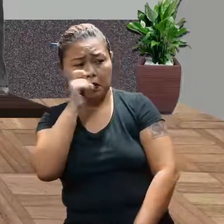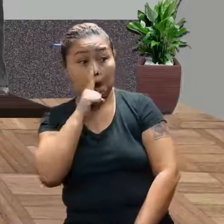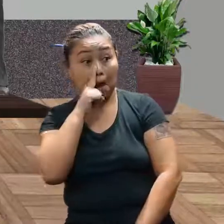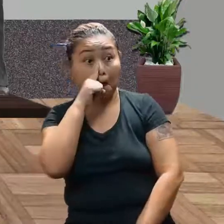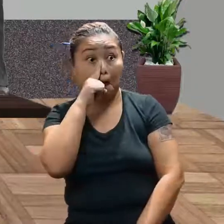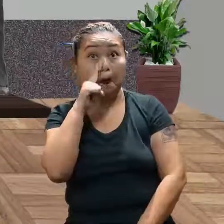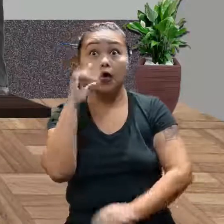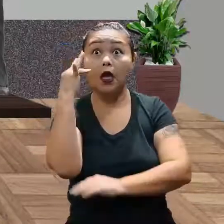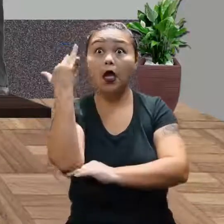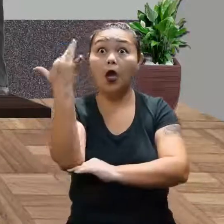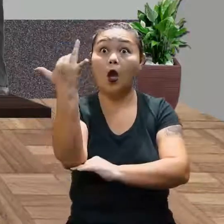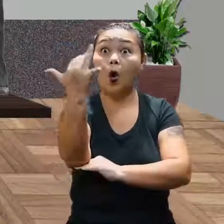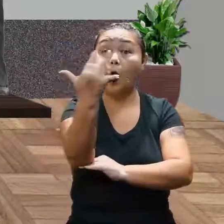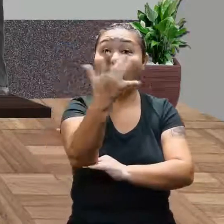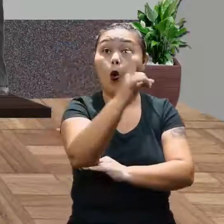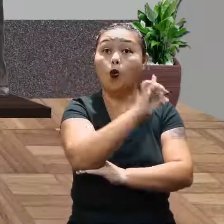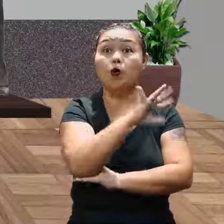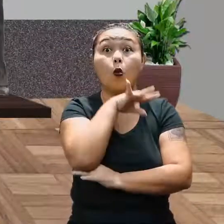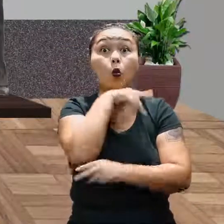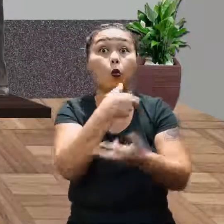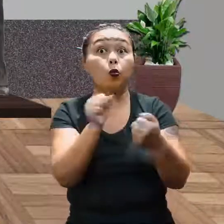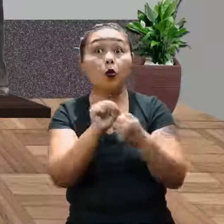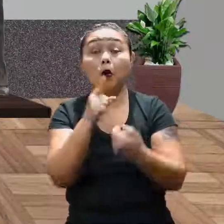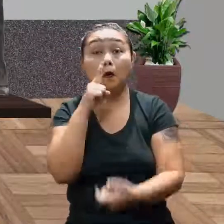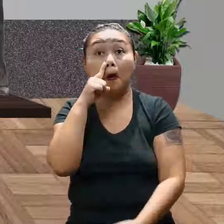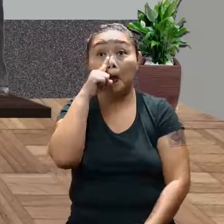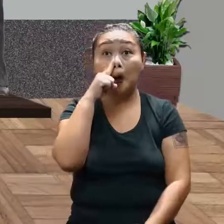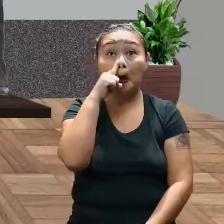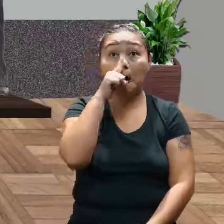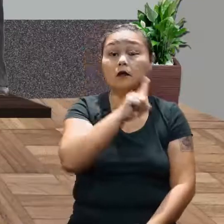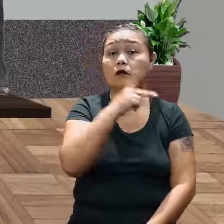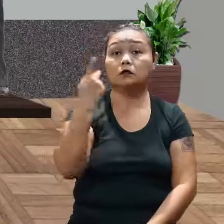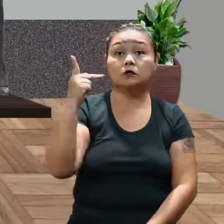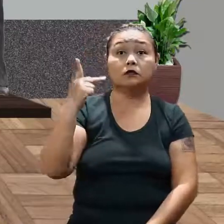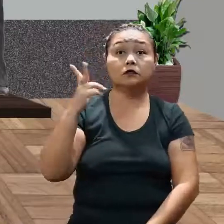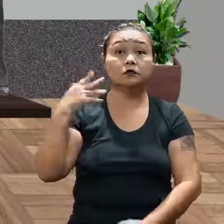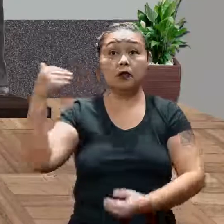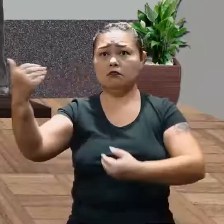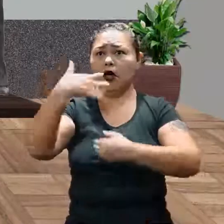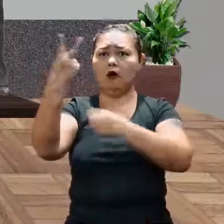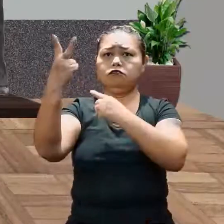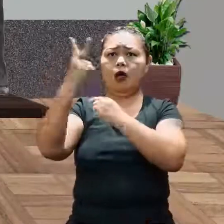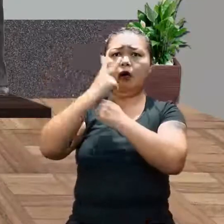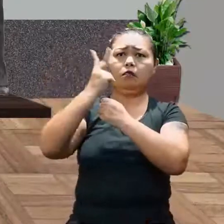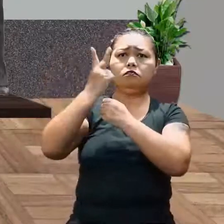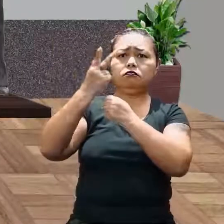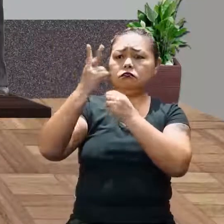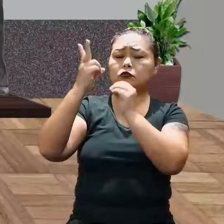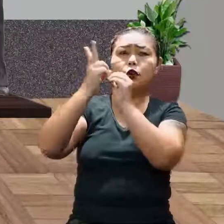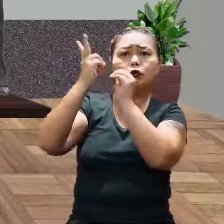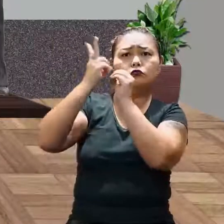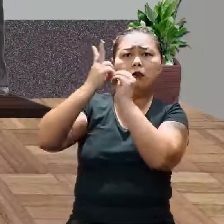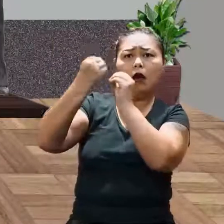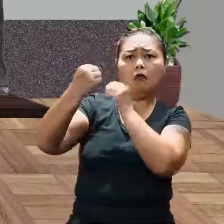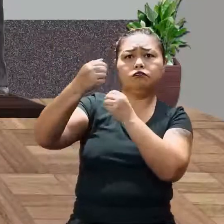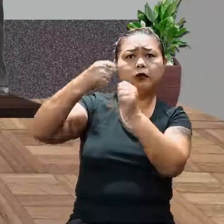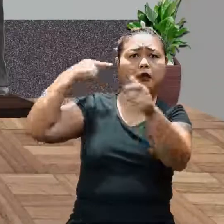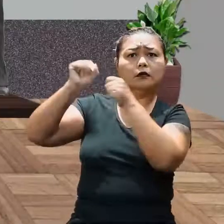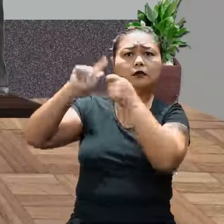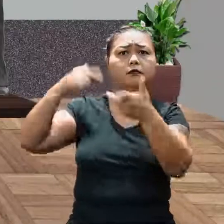era a floresta, o perigo de animais, o perigo do ataque indígena era grandioso. Na